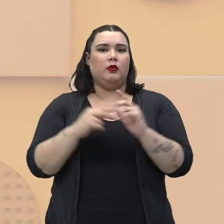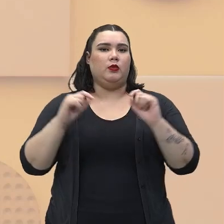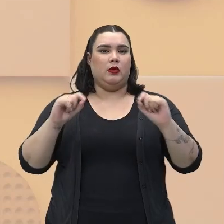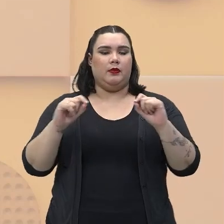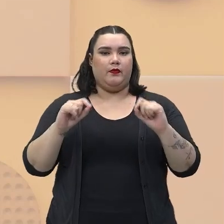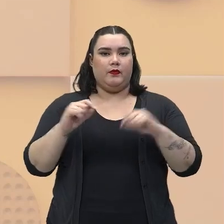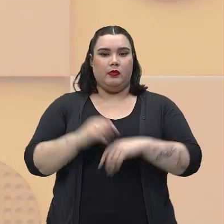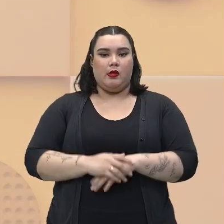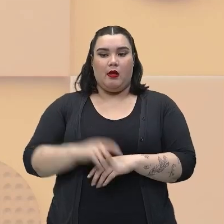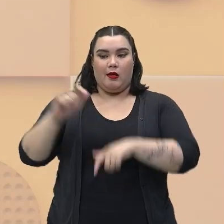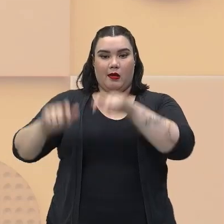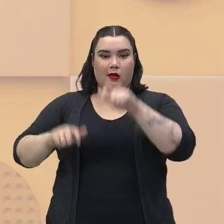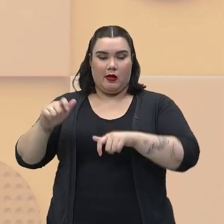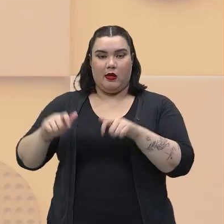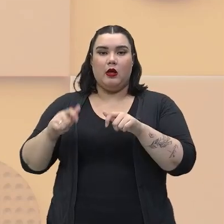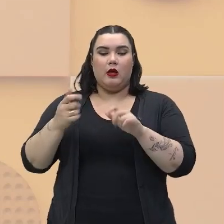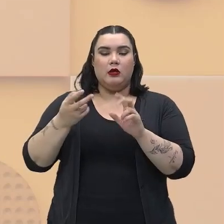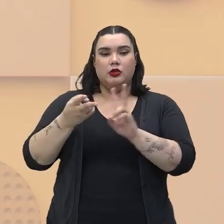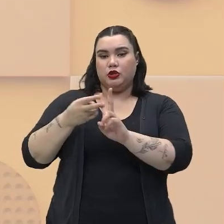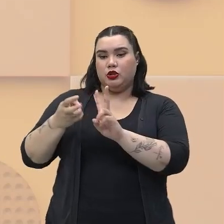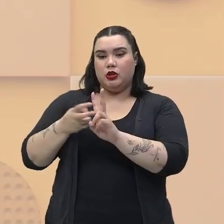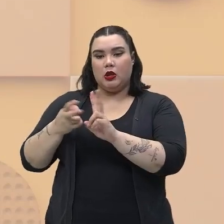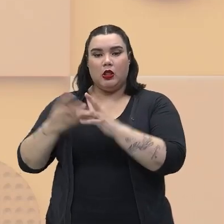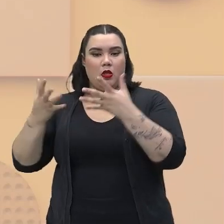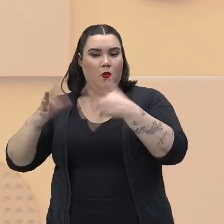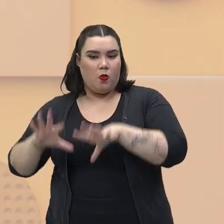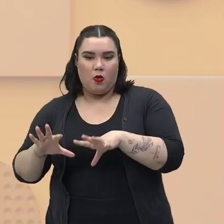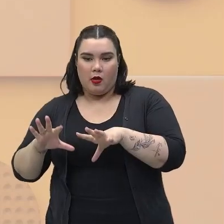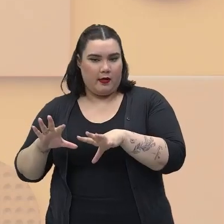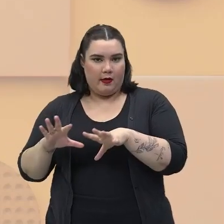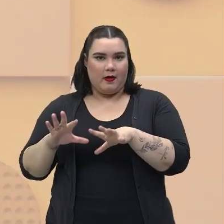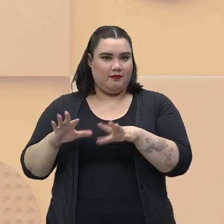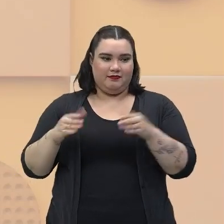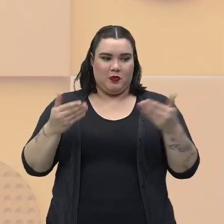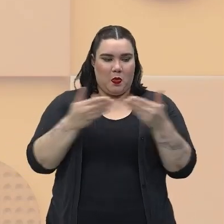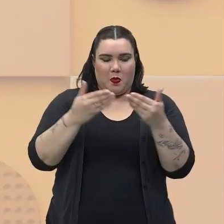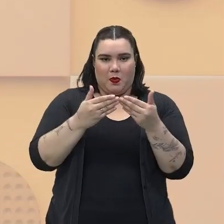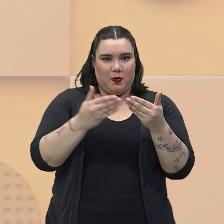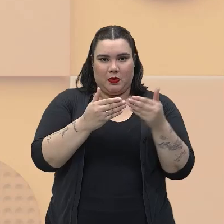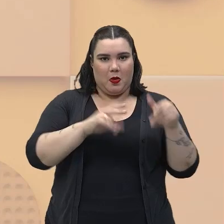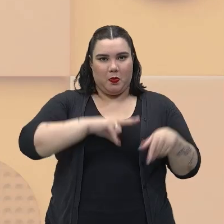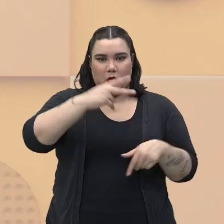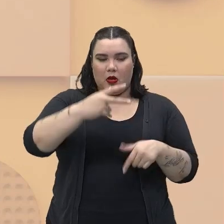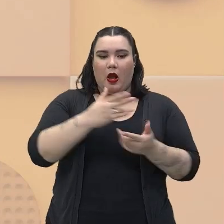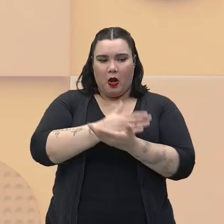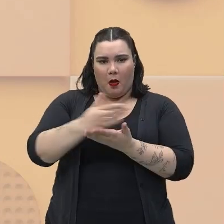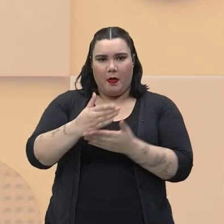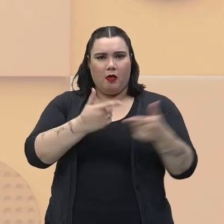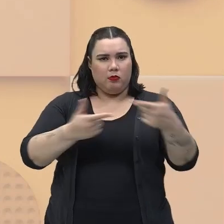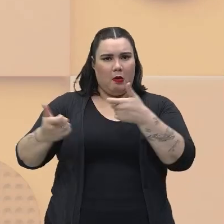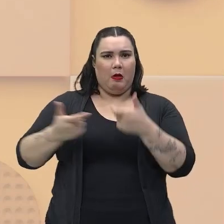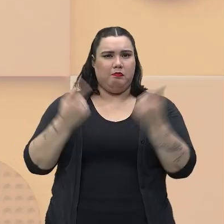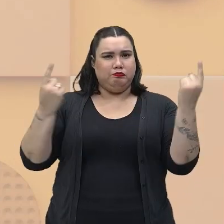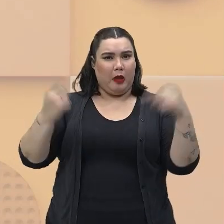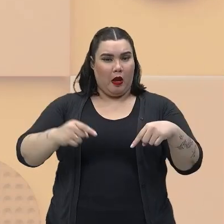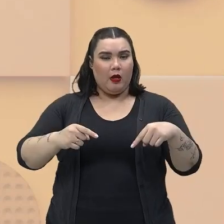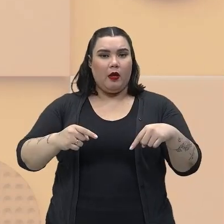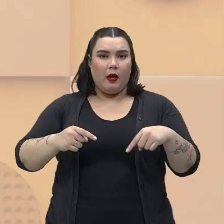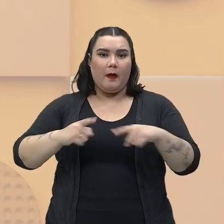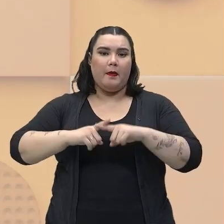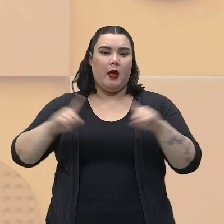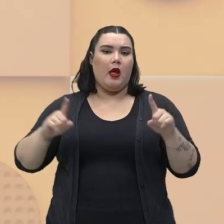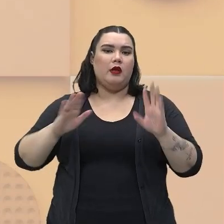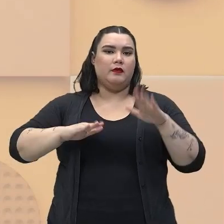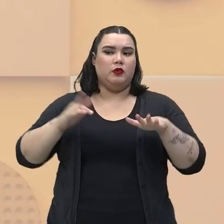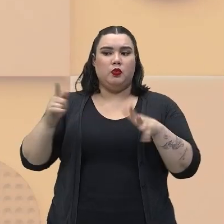esses indígenas não quererem contato com o branco e atacarem, partirem para a guerra mesmo, mas muitas vezes apenas porque se recusavam a descer,